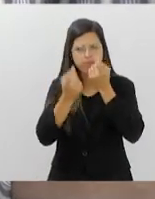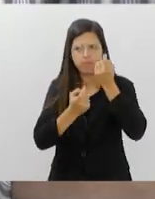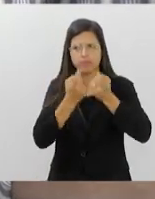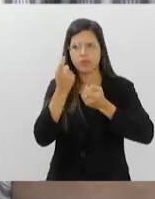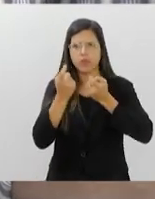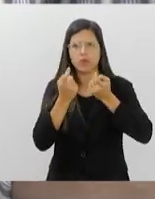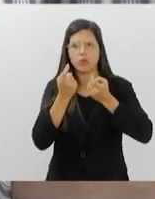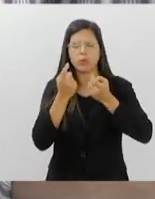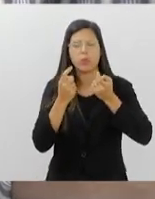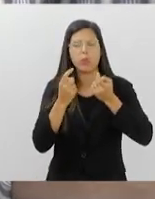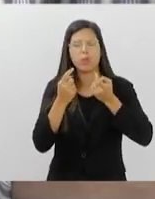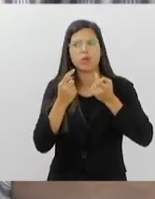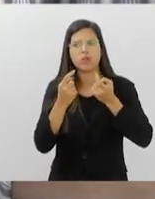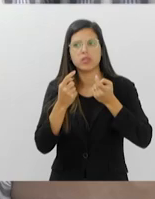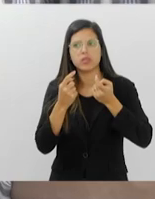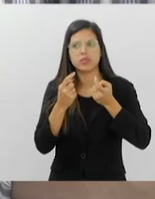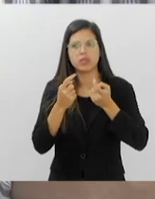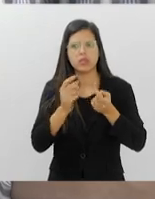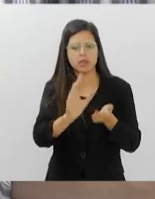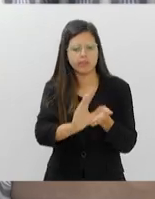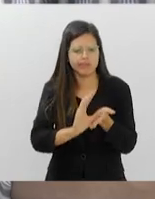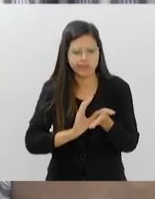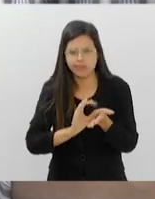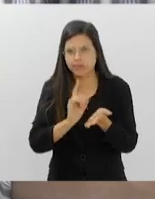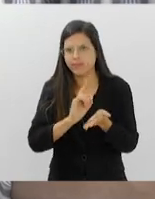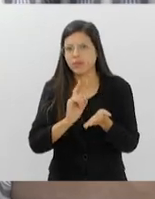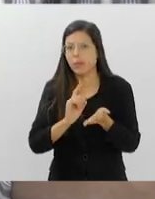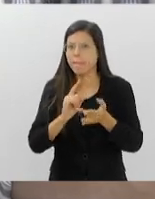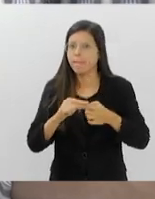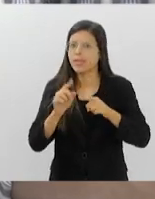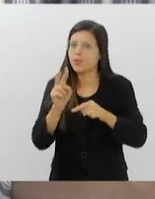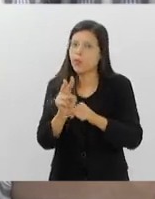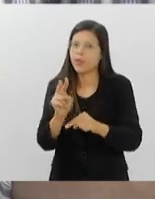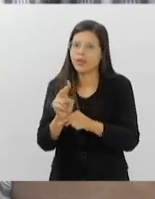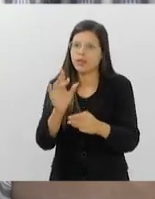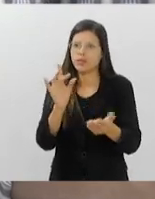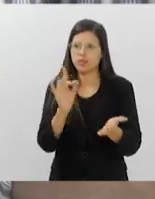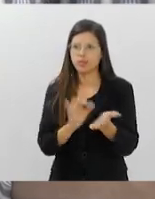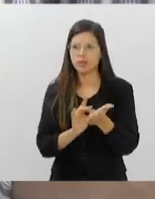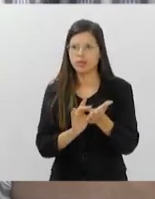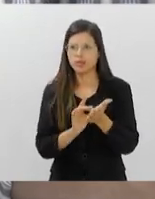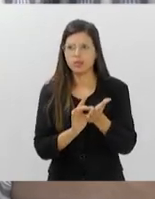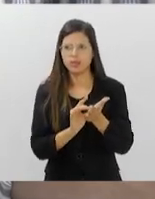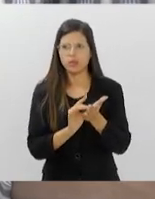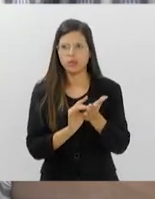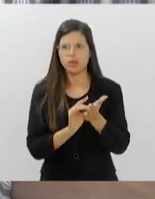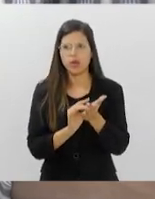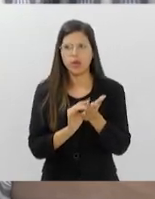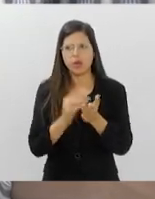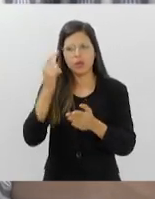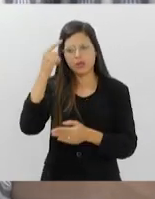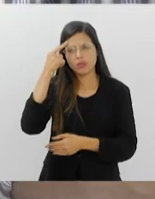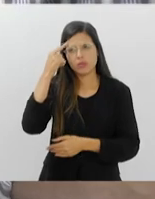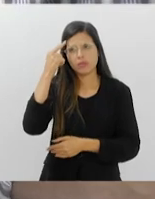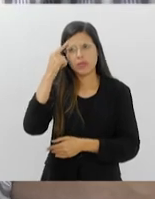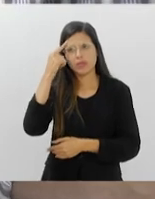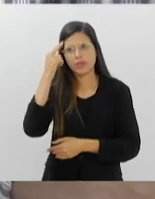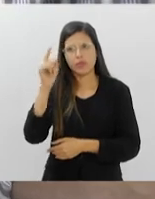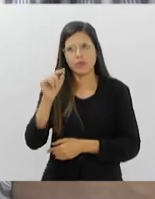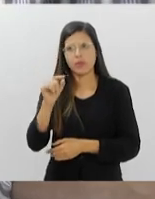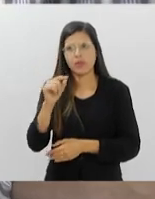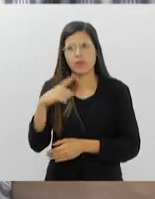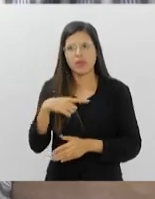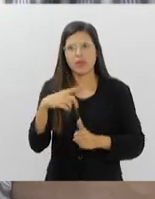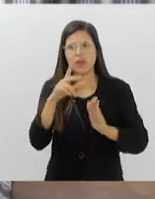em receber alguma coisa em troca disso, mas em preservar de fato, porque eu estou vendo uma certa contradição entre a intenção e o gesto. Quando há